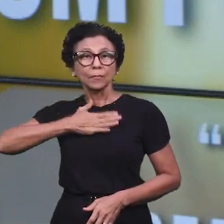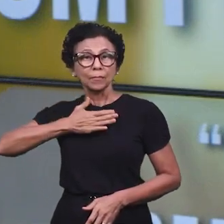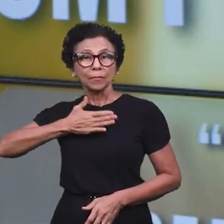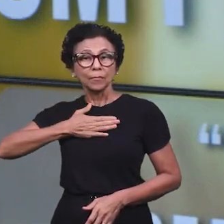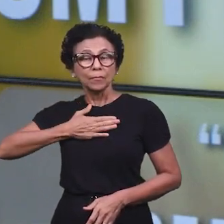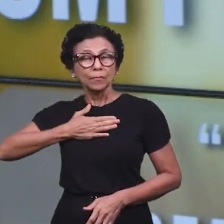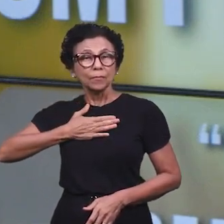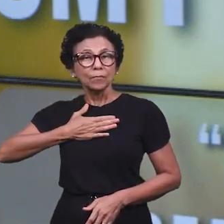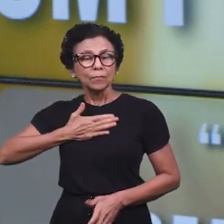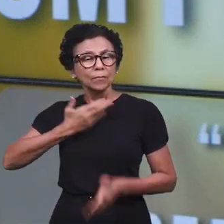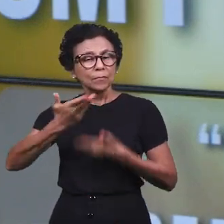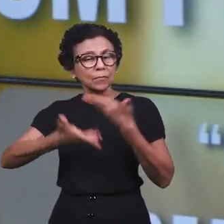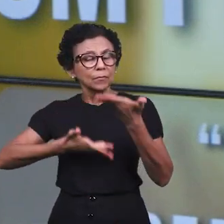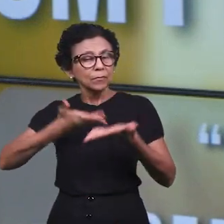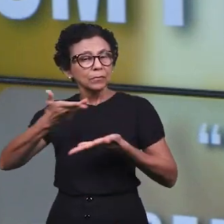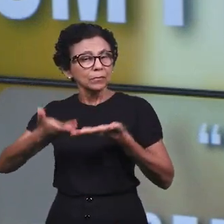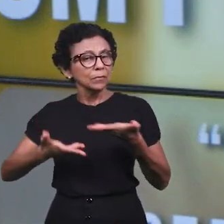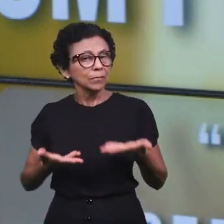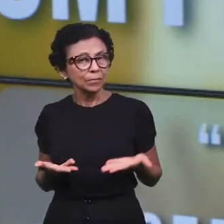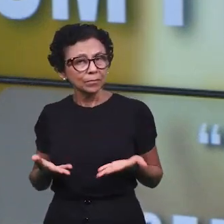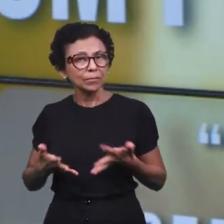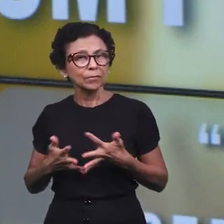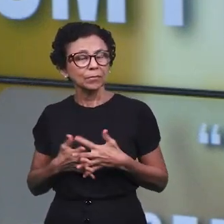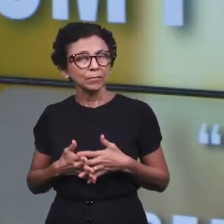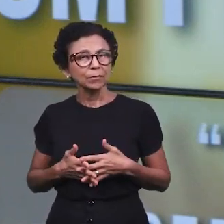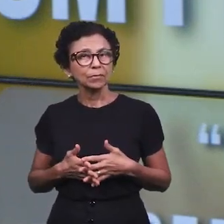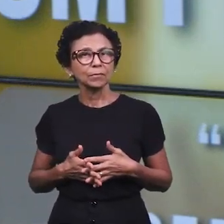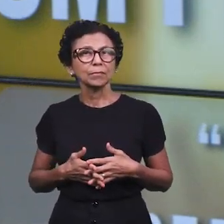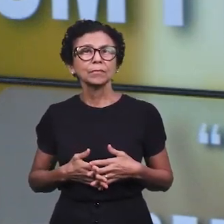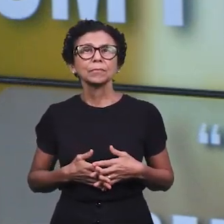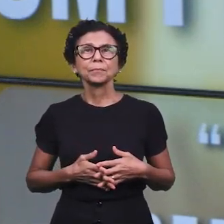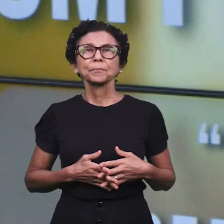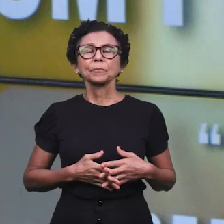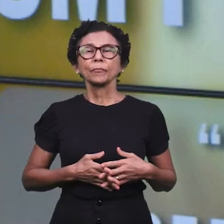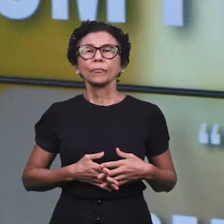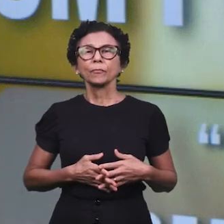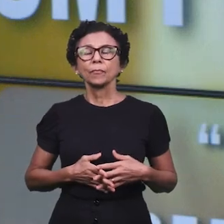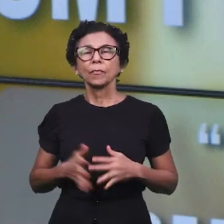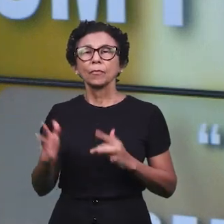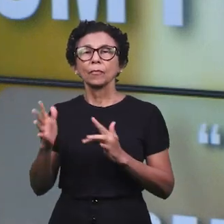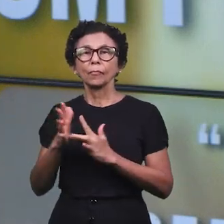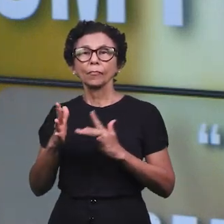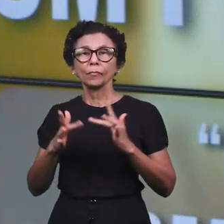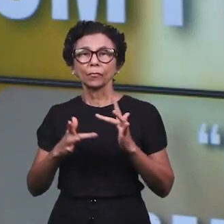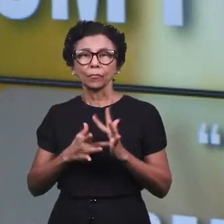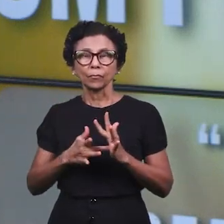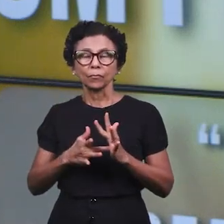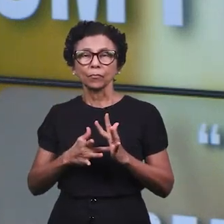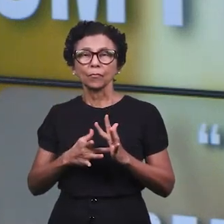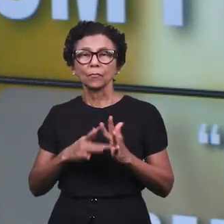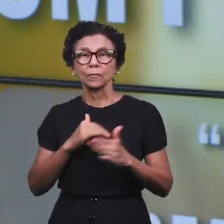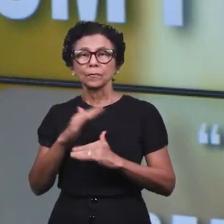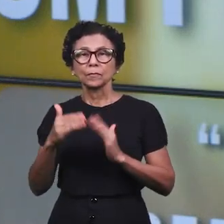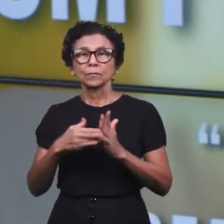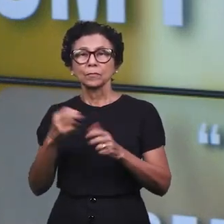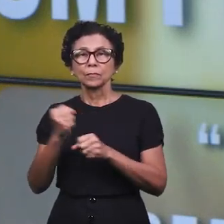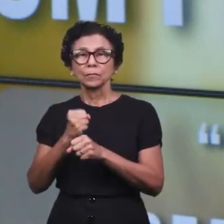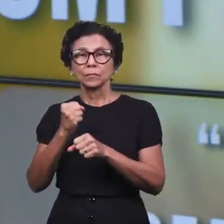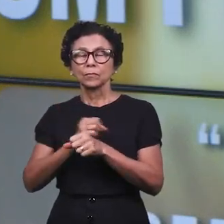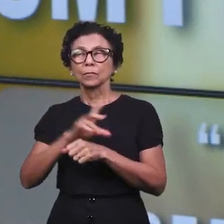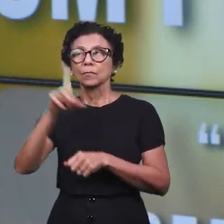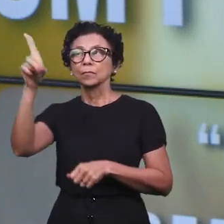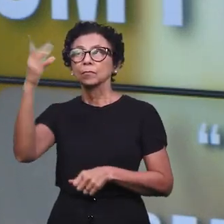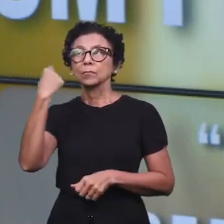ele julgou todas as obras do Pai, de Deus Pai, e ele aplicou no seu